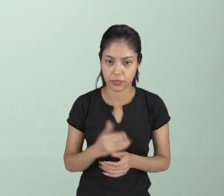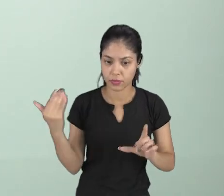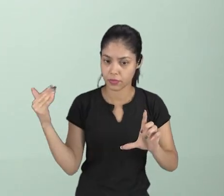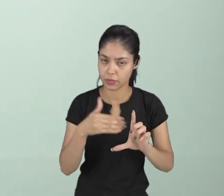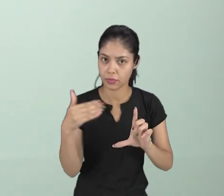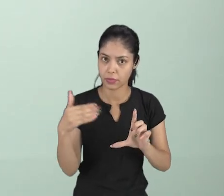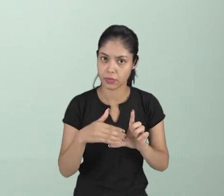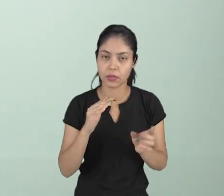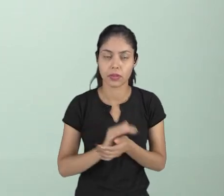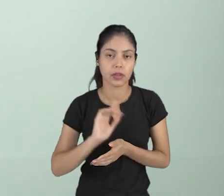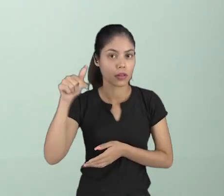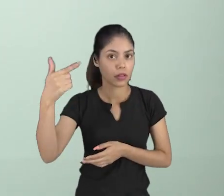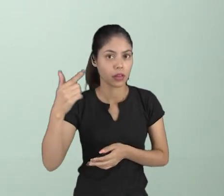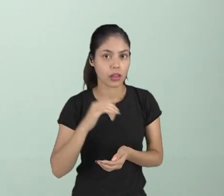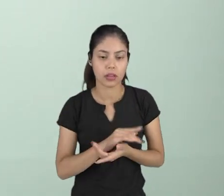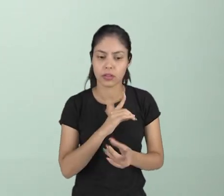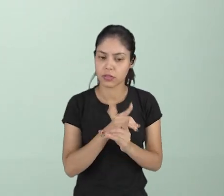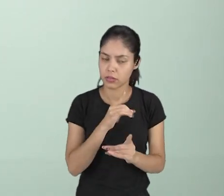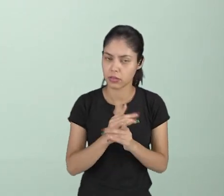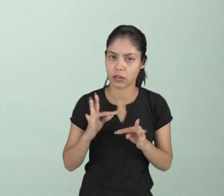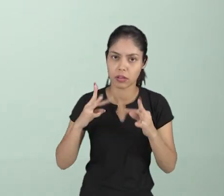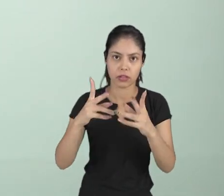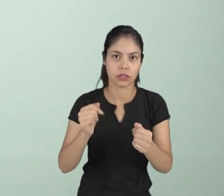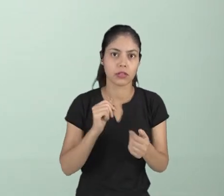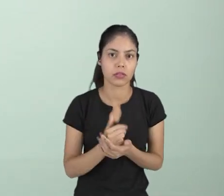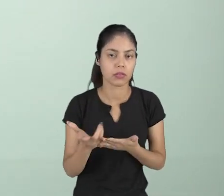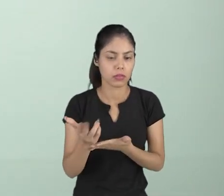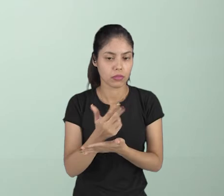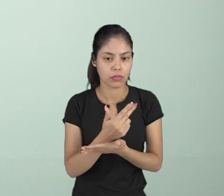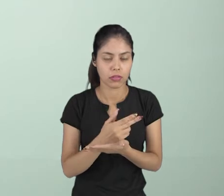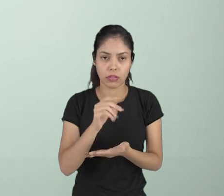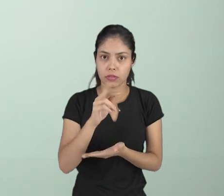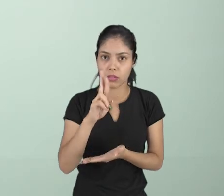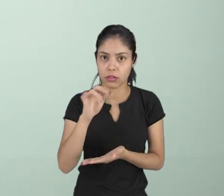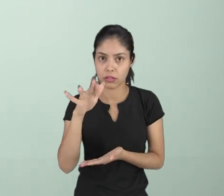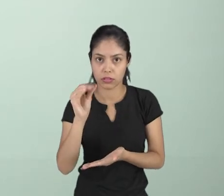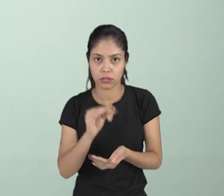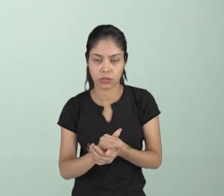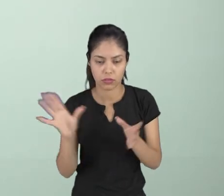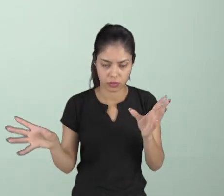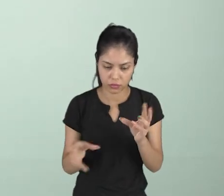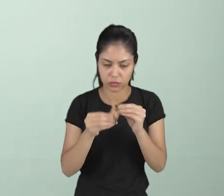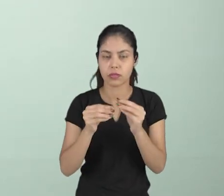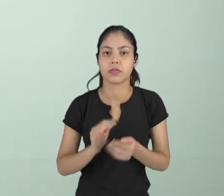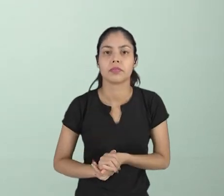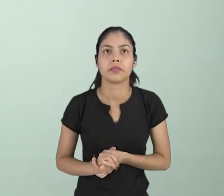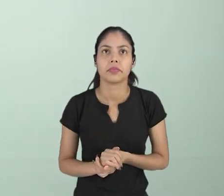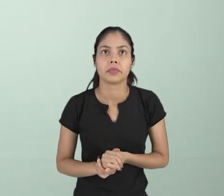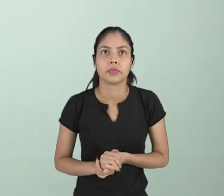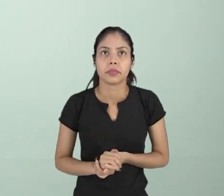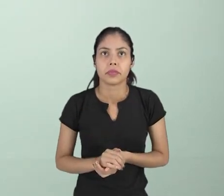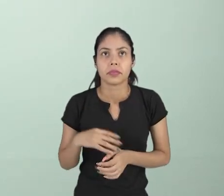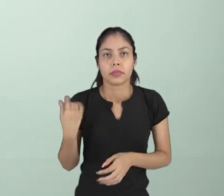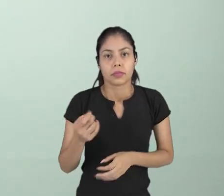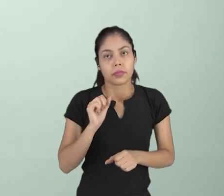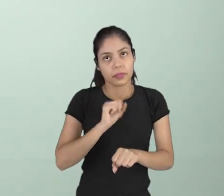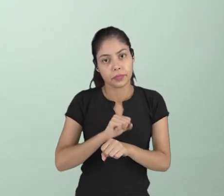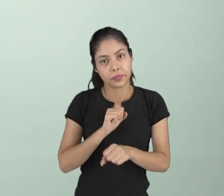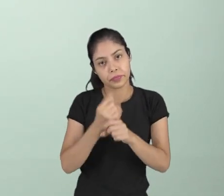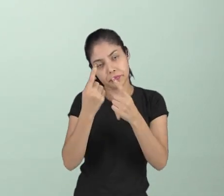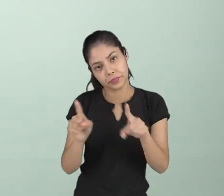acessa o site, lá você vai encontrar todo o artigo completo, que vai falar desses momentos importantes da música. Nós paramos aí